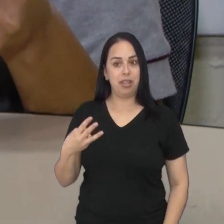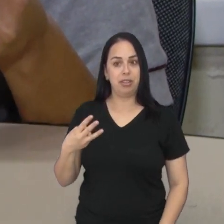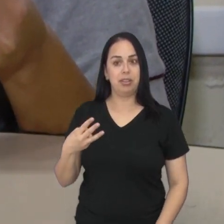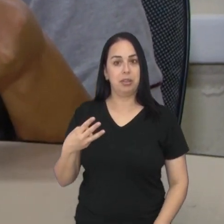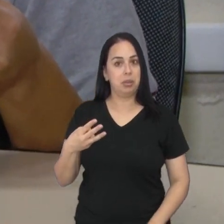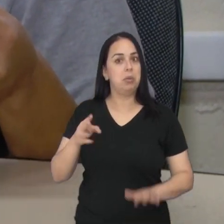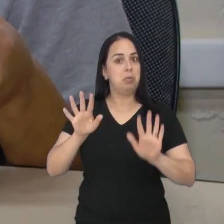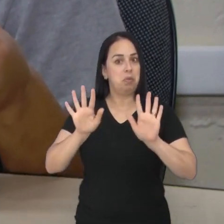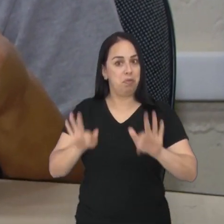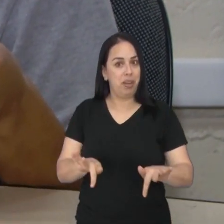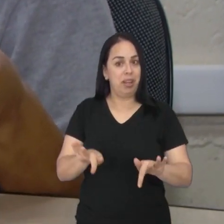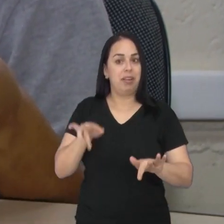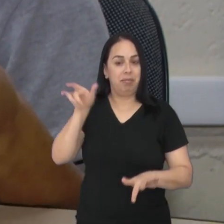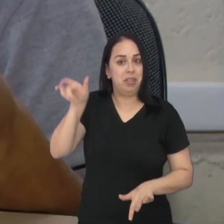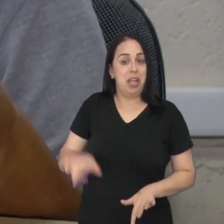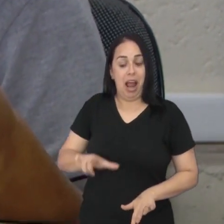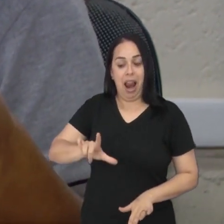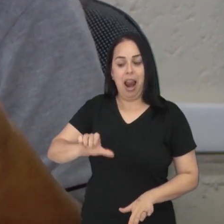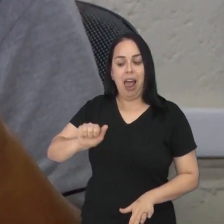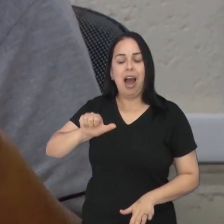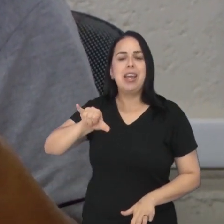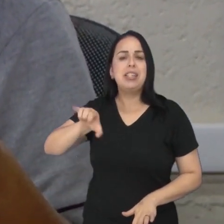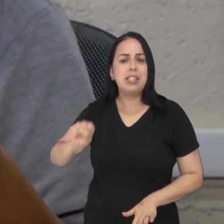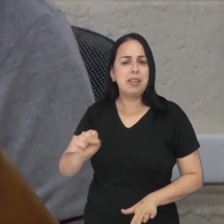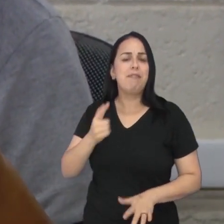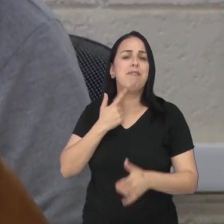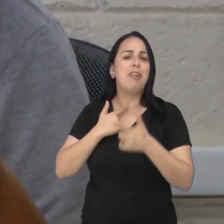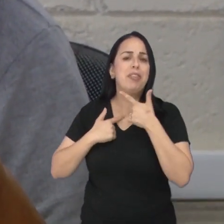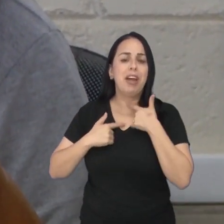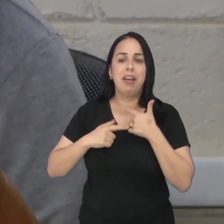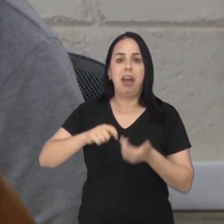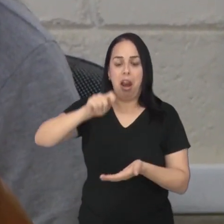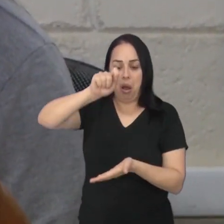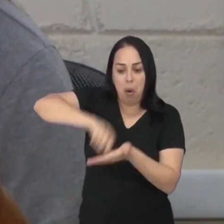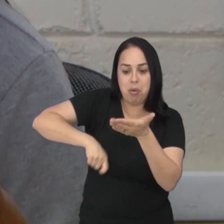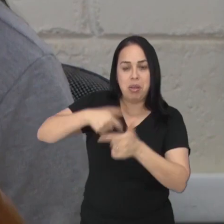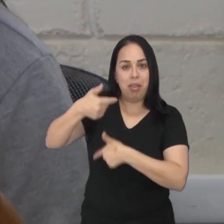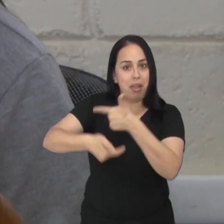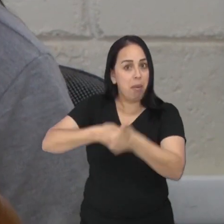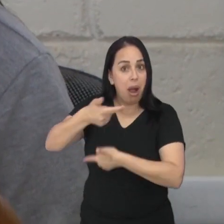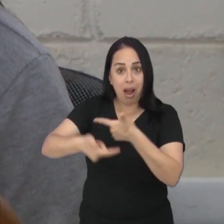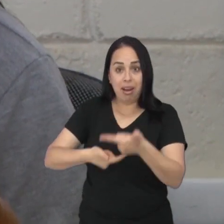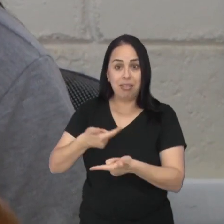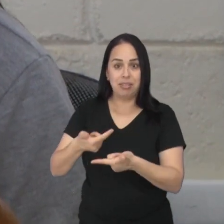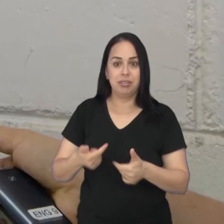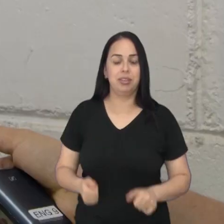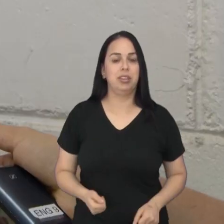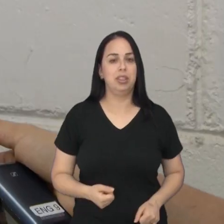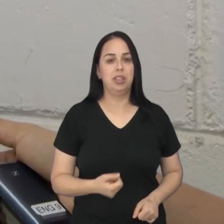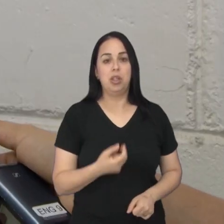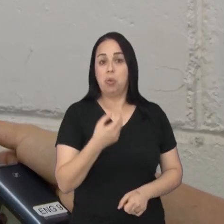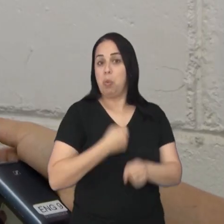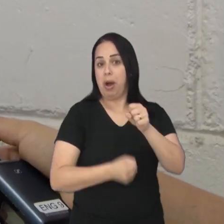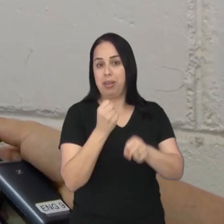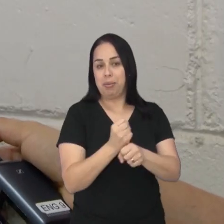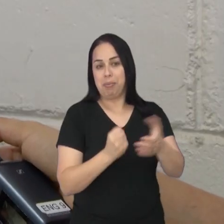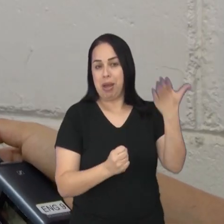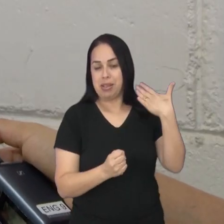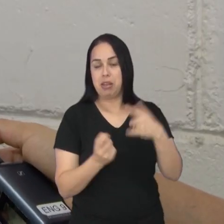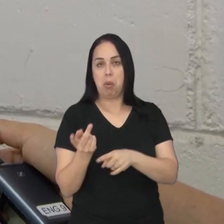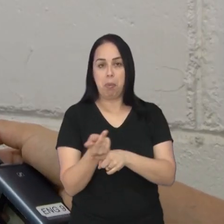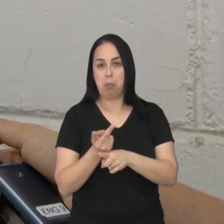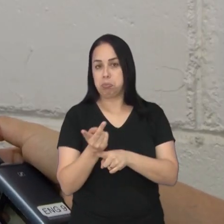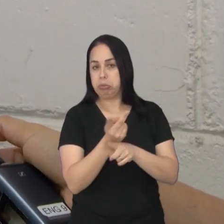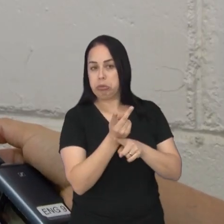2023 terminou exatamente como a Laís esperava, com a carteira de trabalho assinada. 2023 eu